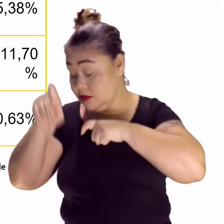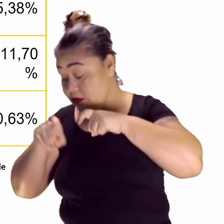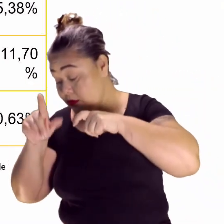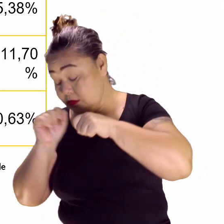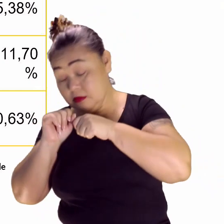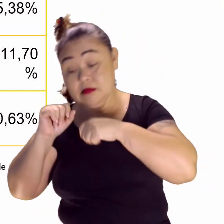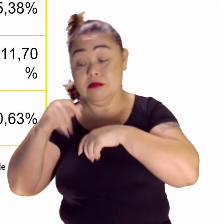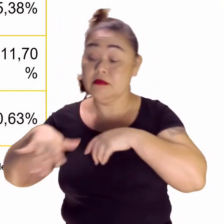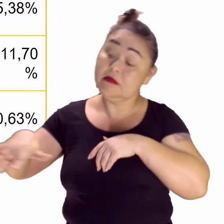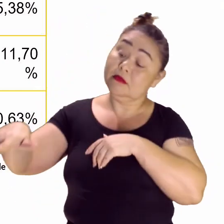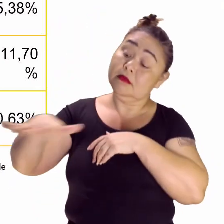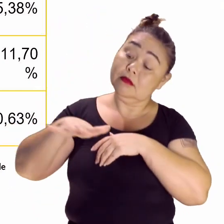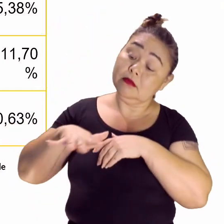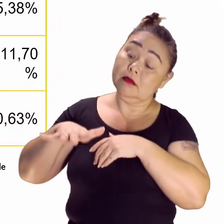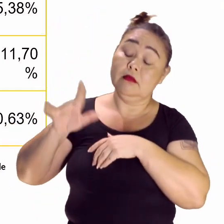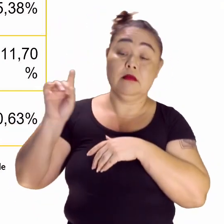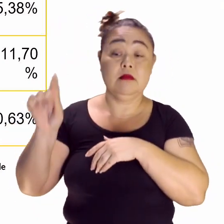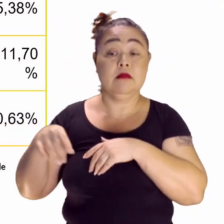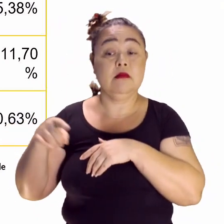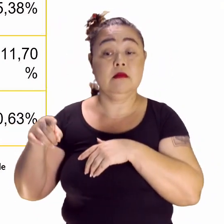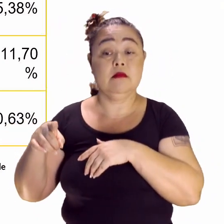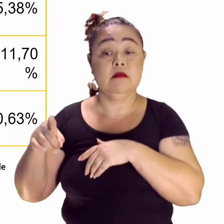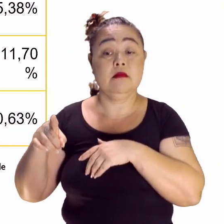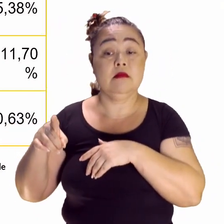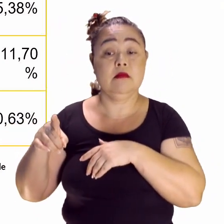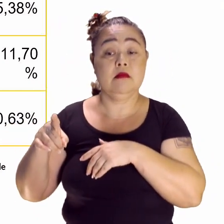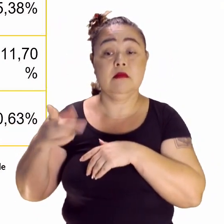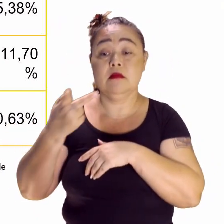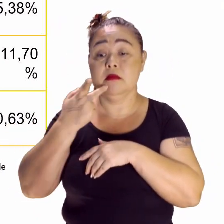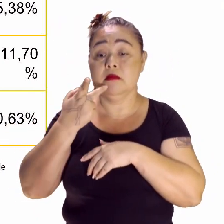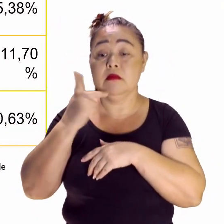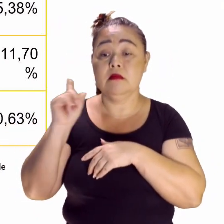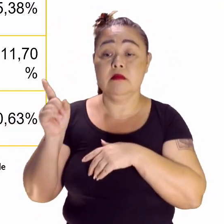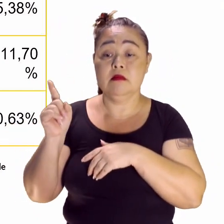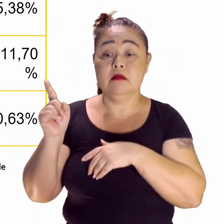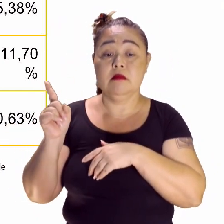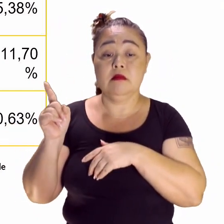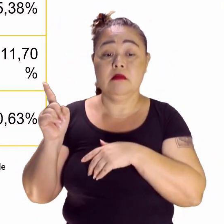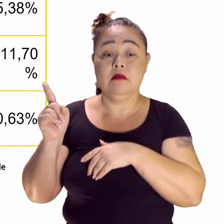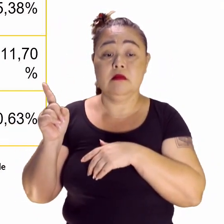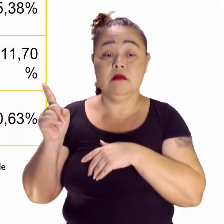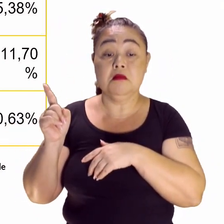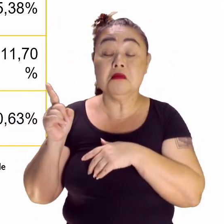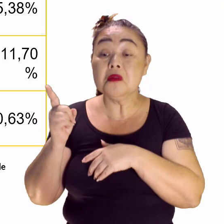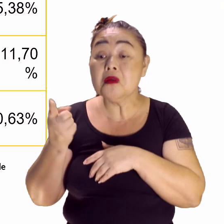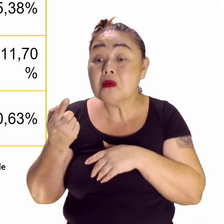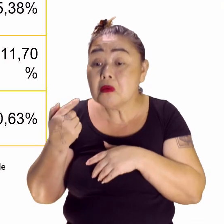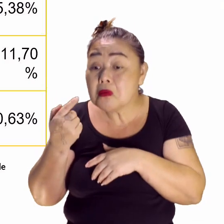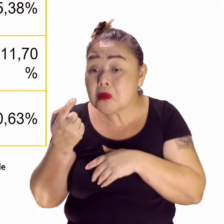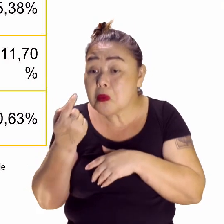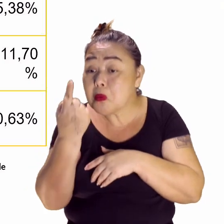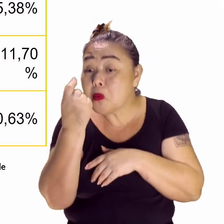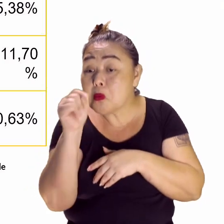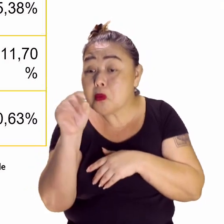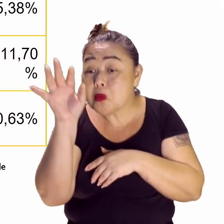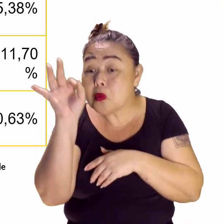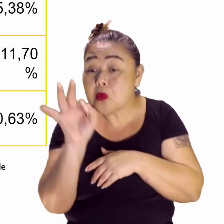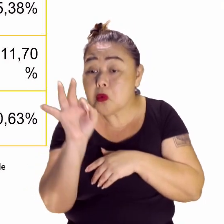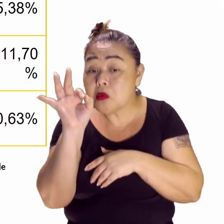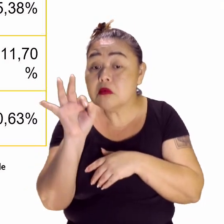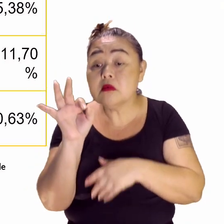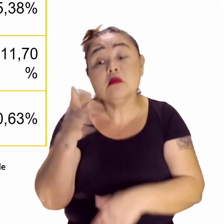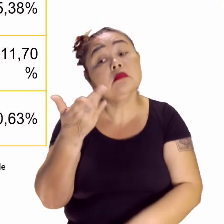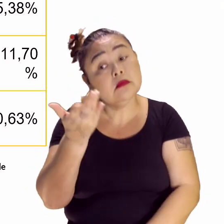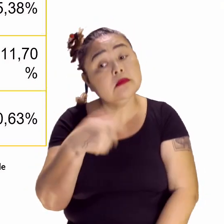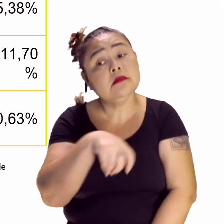no nosso campo, não é isso? Aí a gente dizer para o aluno que não chega a 1% do Brasil, isso é